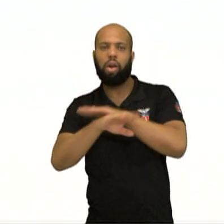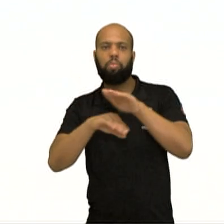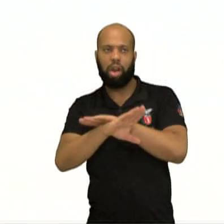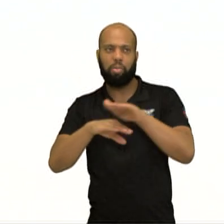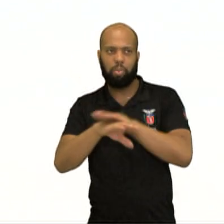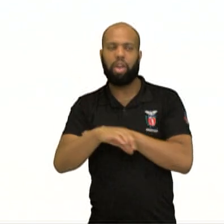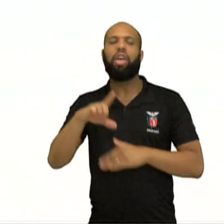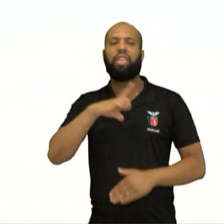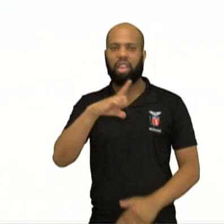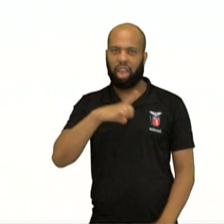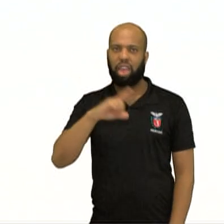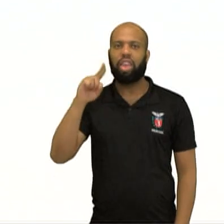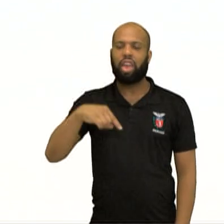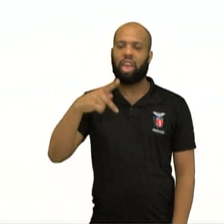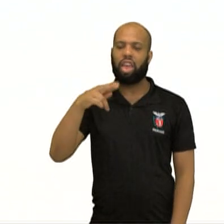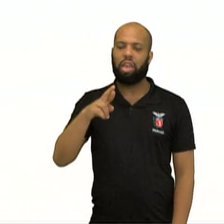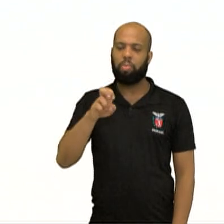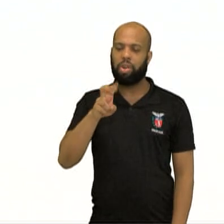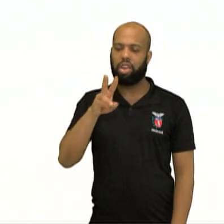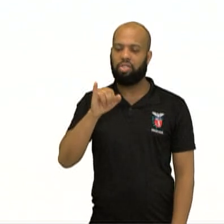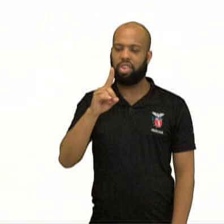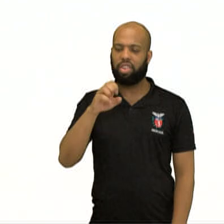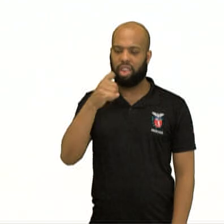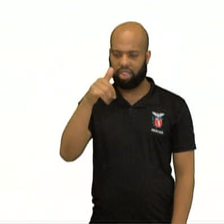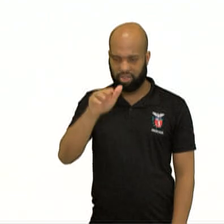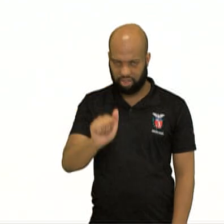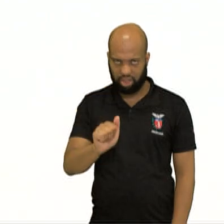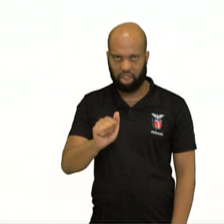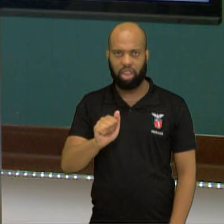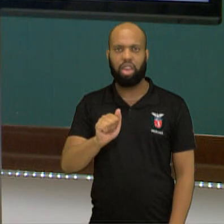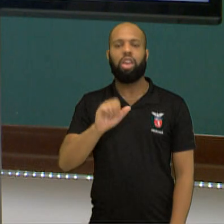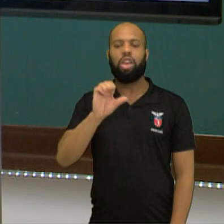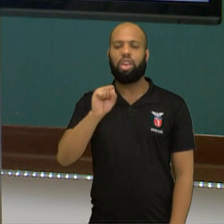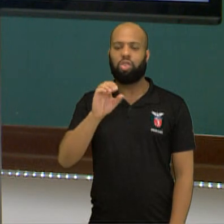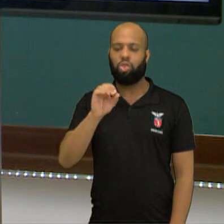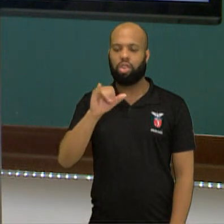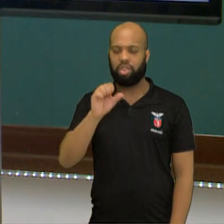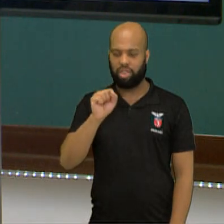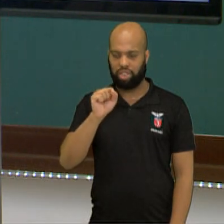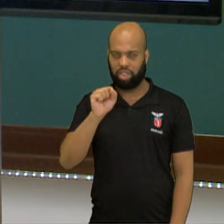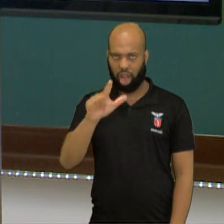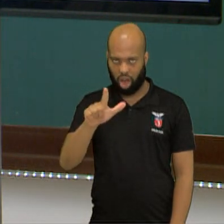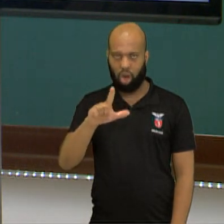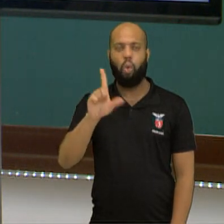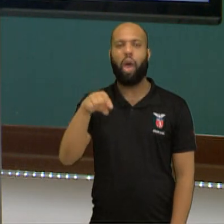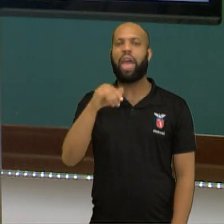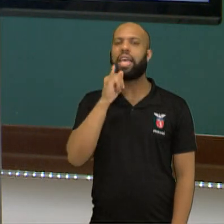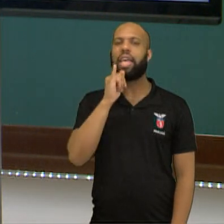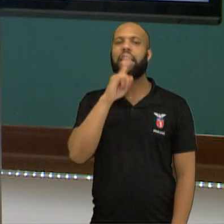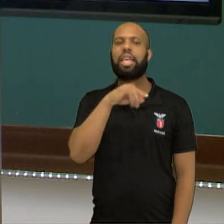criação dos institutos de seguridade social, que depois veio a ser o INSS, a garantia da estabilidade no